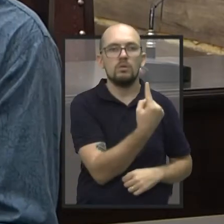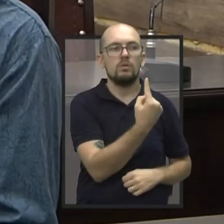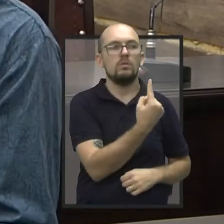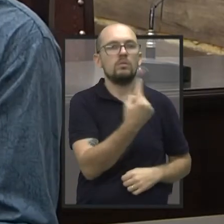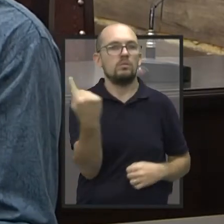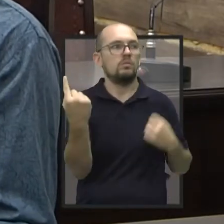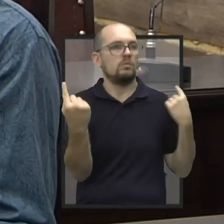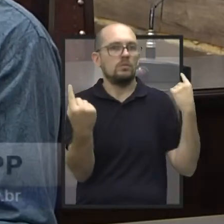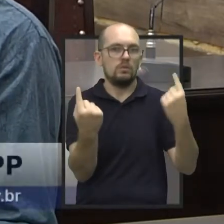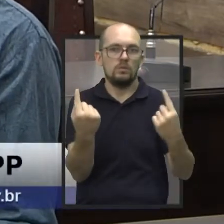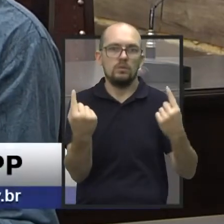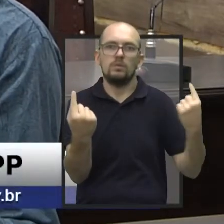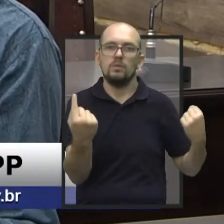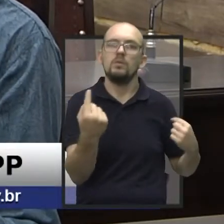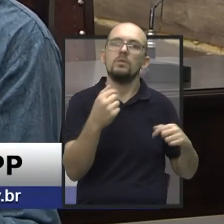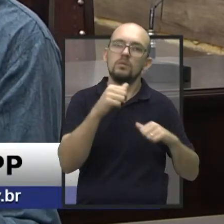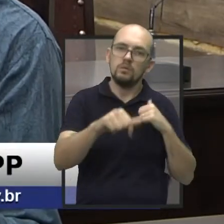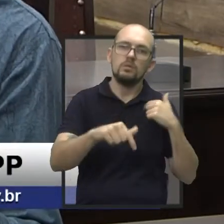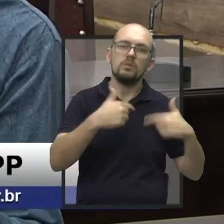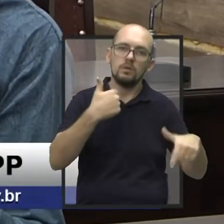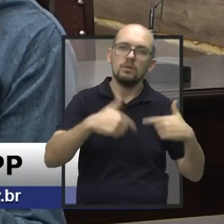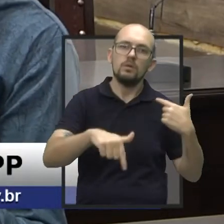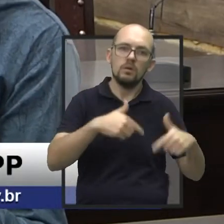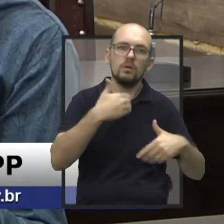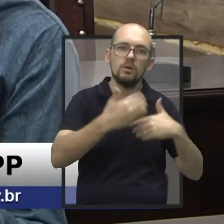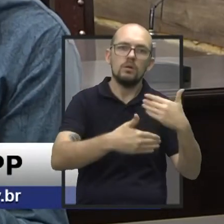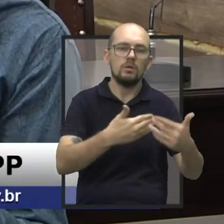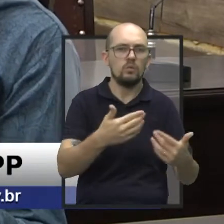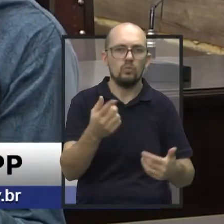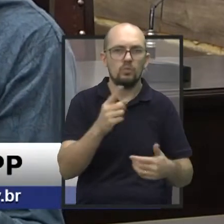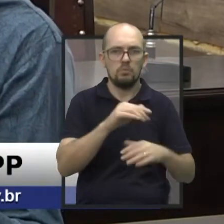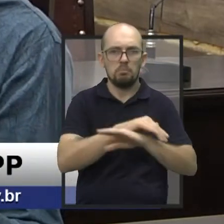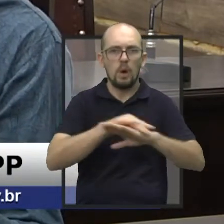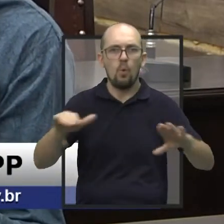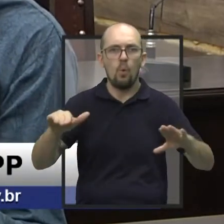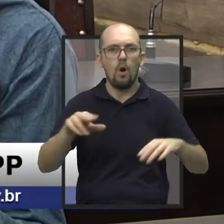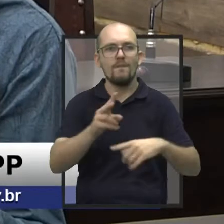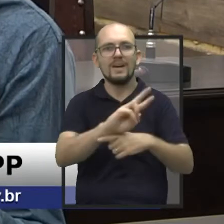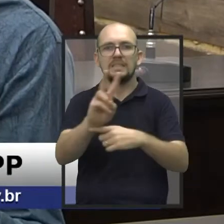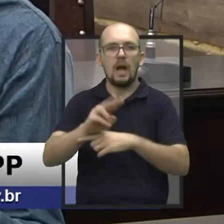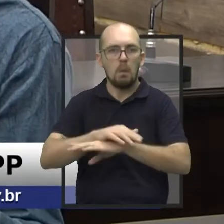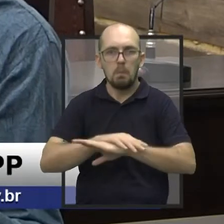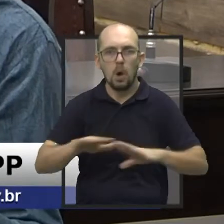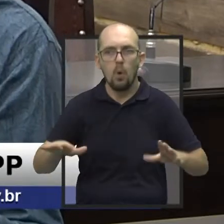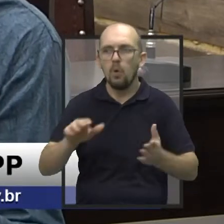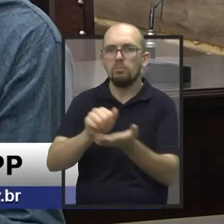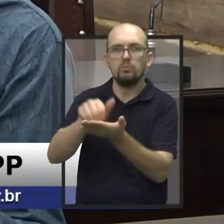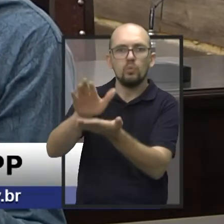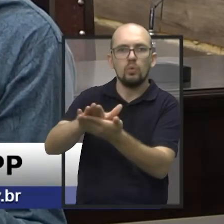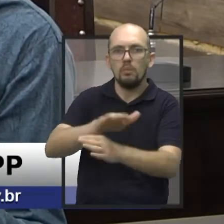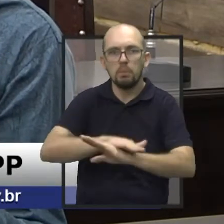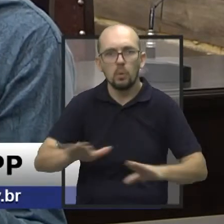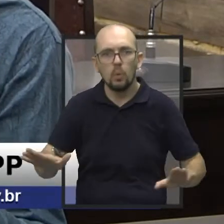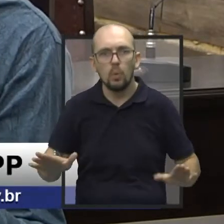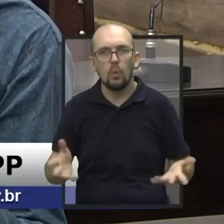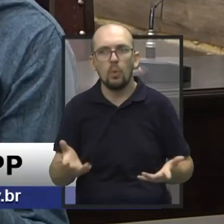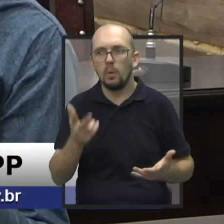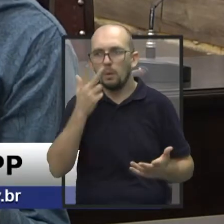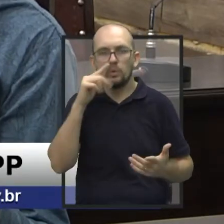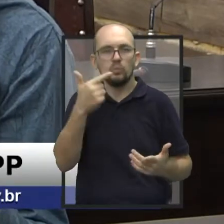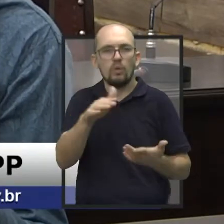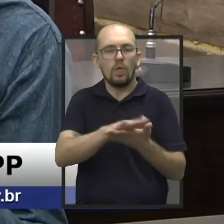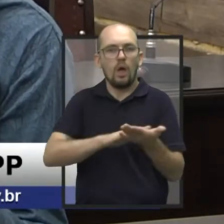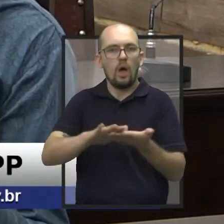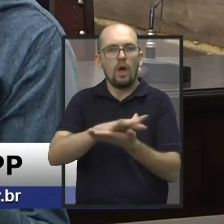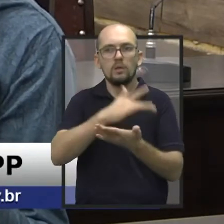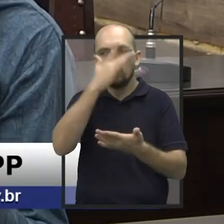e tocar o serviço, porque então não vai ter fiscalização, não vai ter atuação, não vai ter notificação das pessoas que estão